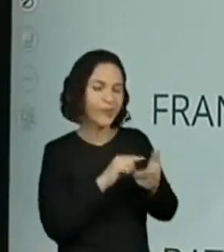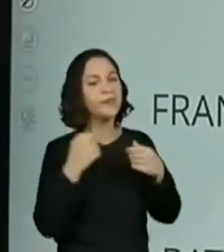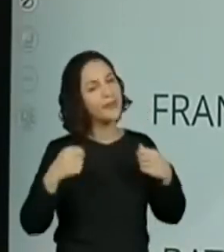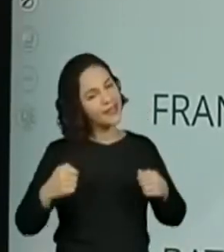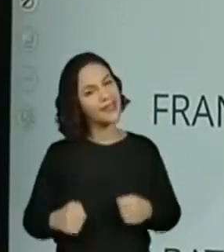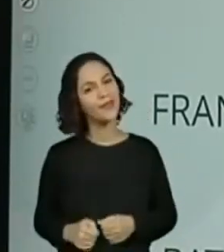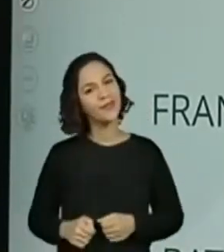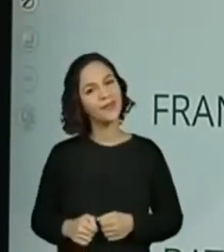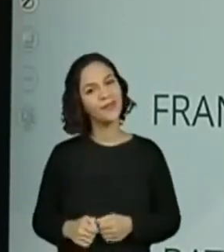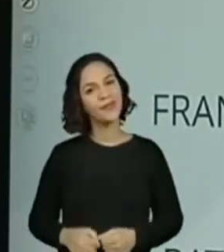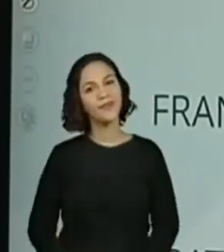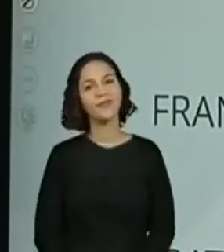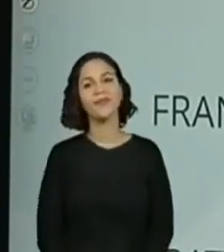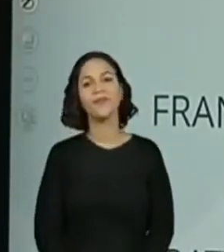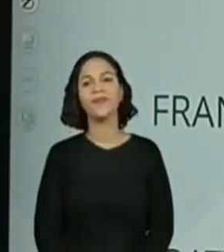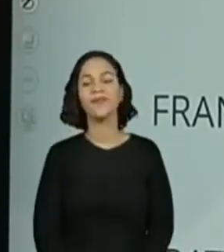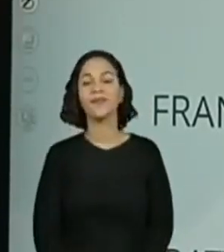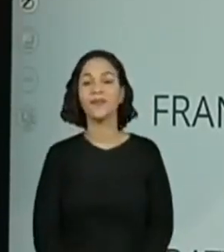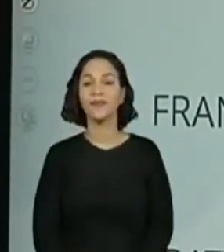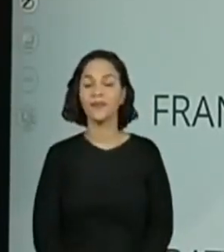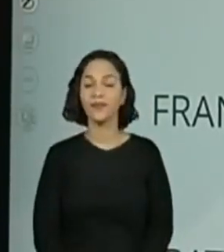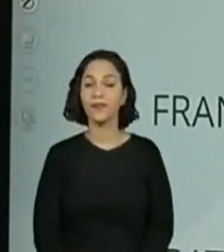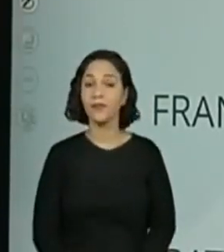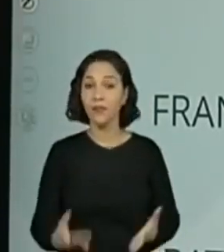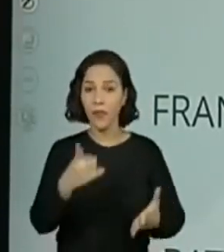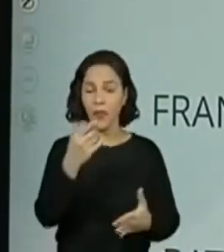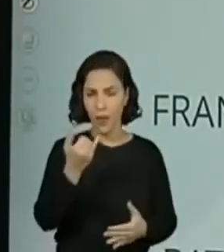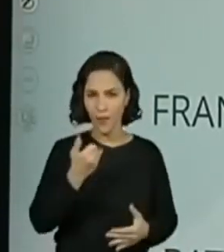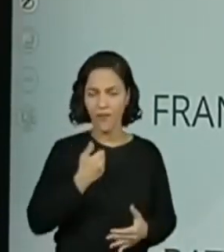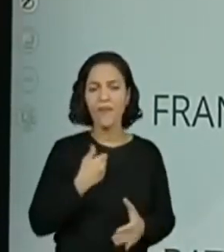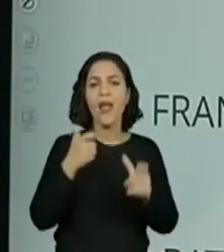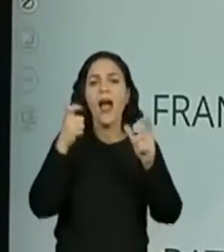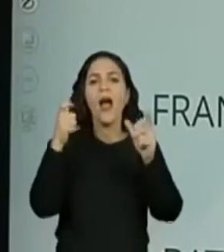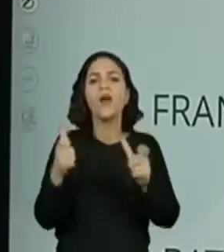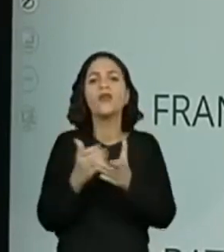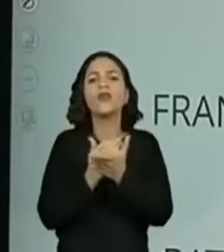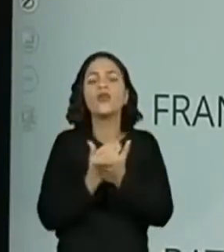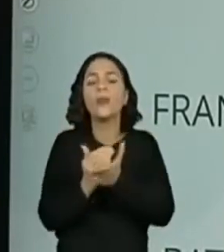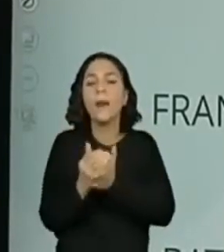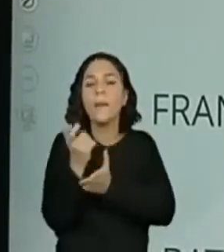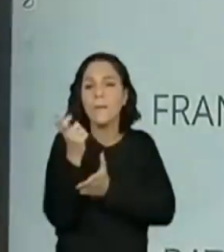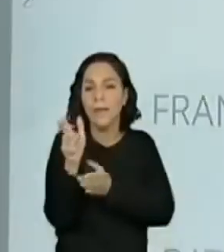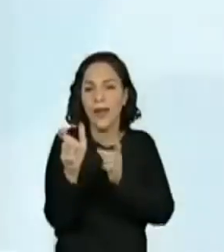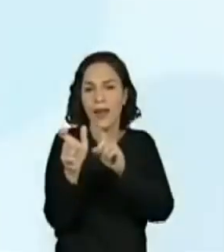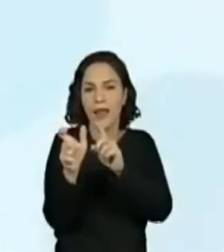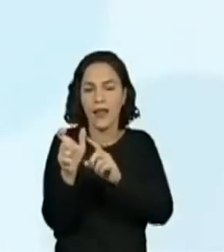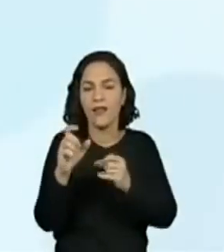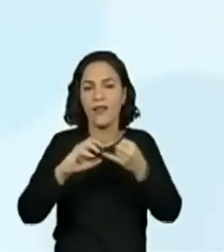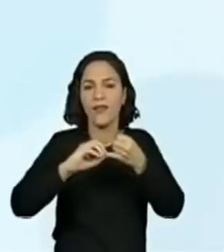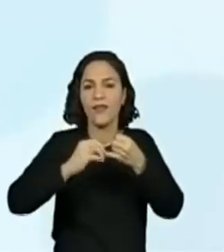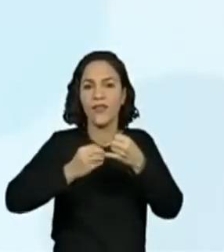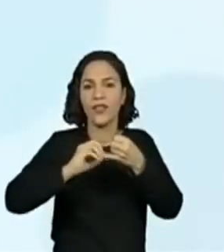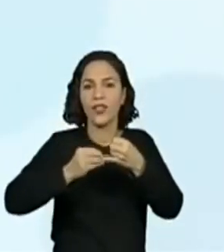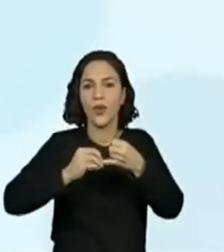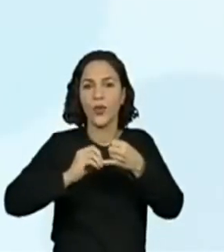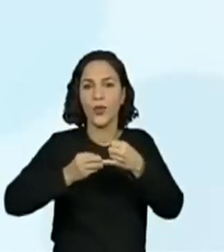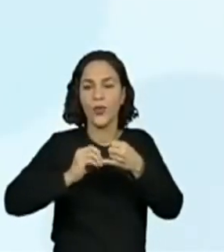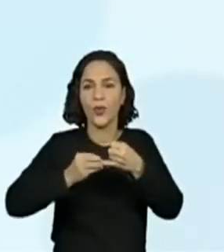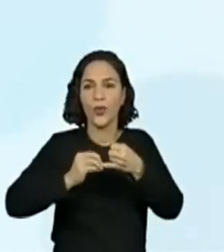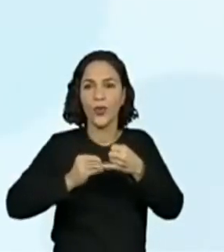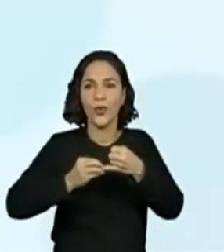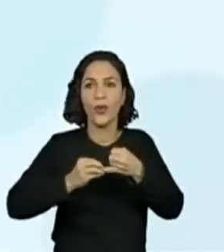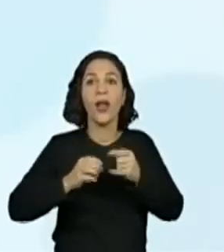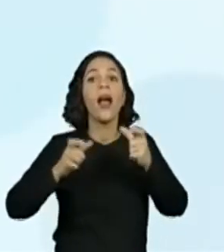digam, aonde começa feijão? No arroz com feijão. Onde está o feijão